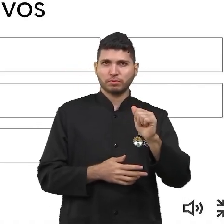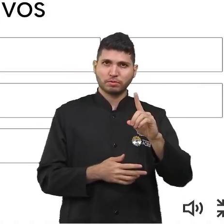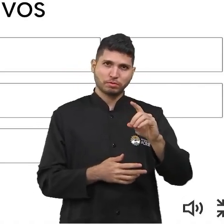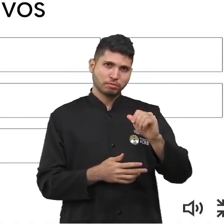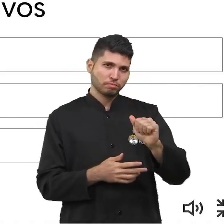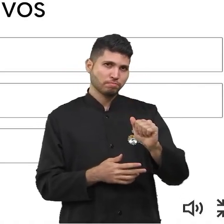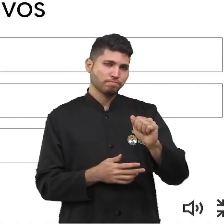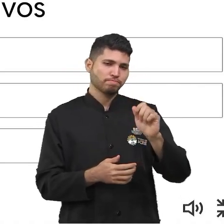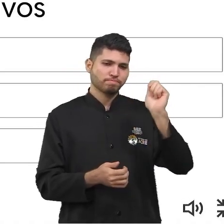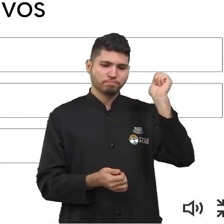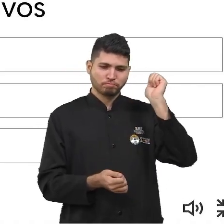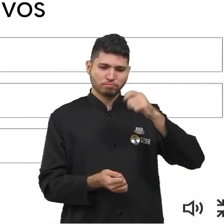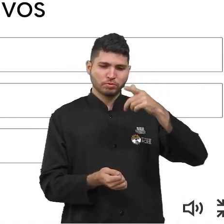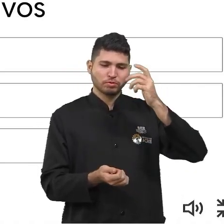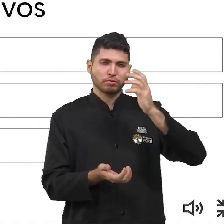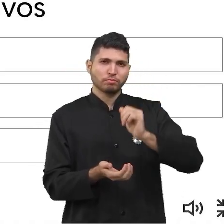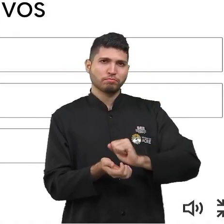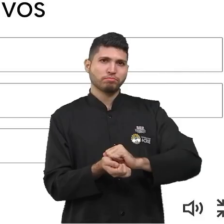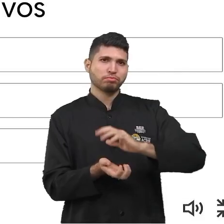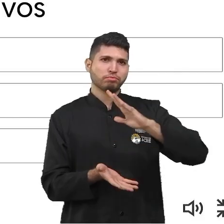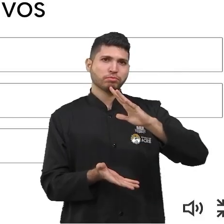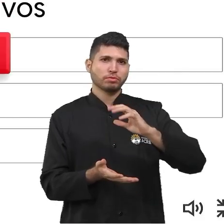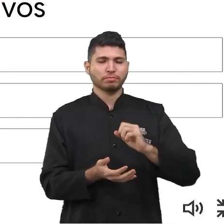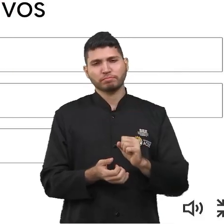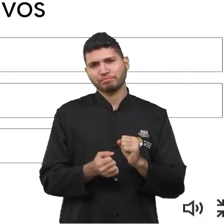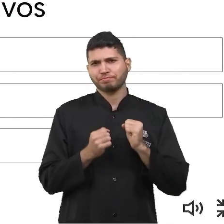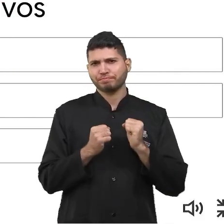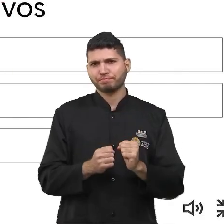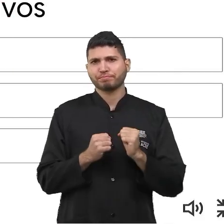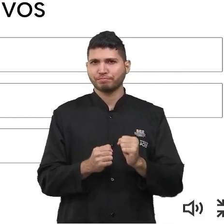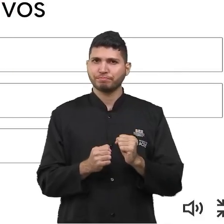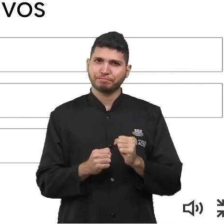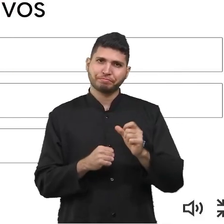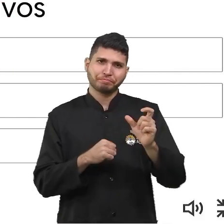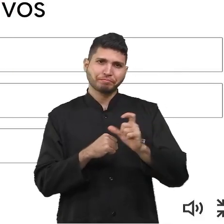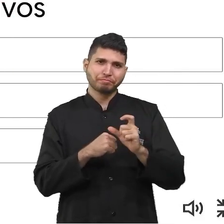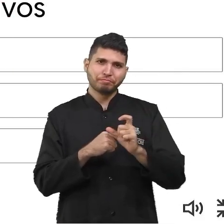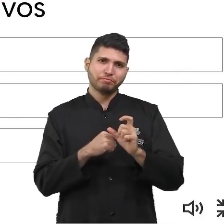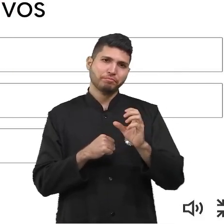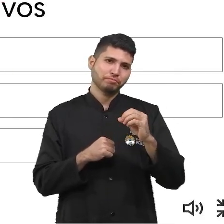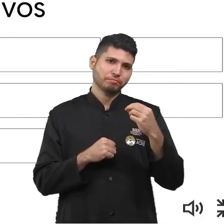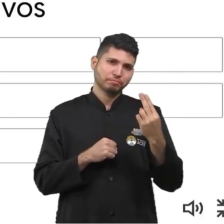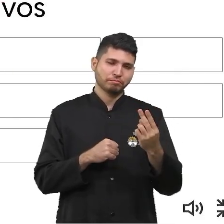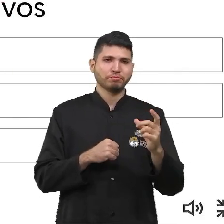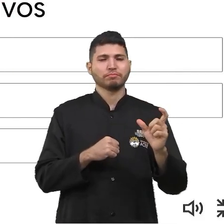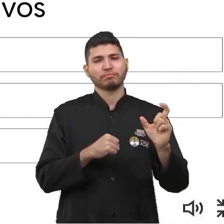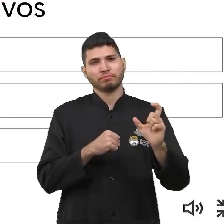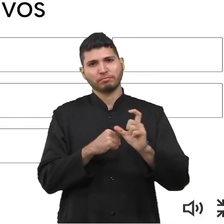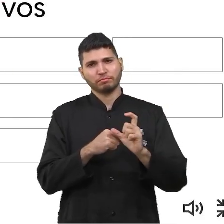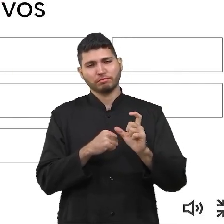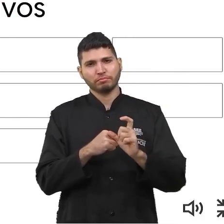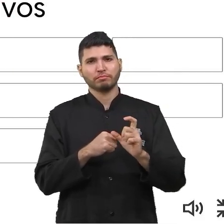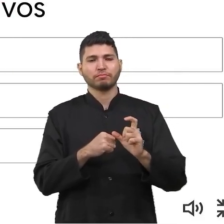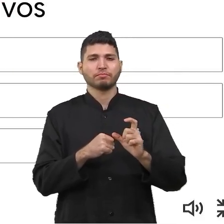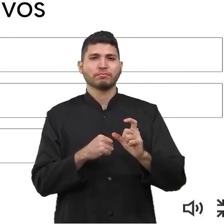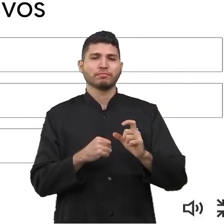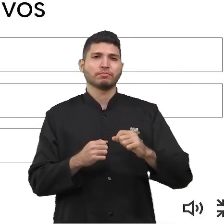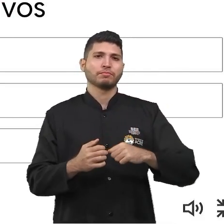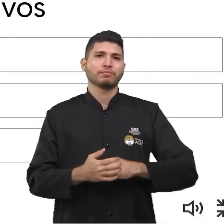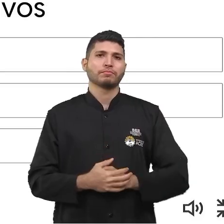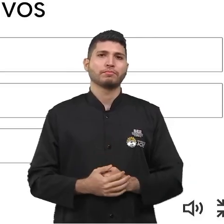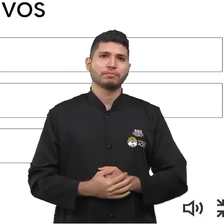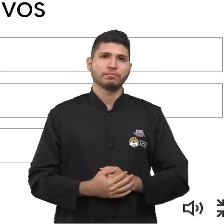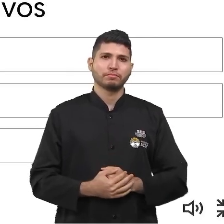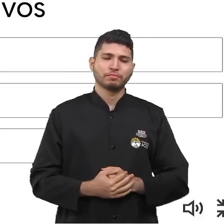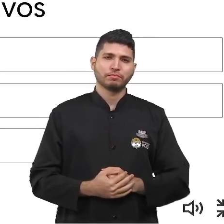Então, isso aqui, esse mágico, ele tanto vem para cá, quanto pode vir para cá. Nesse caso aqui, eu vou colocar no substantivo, por